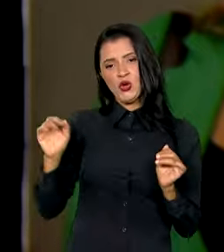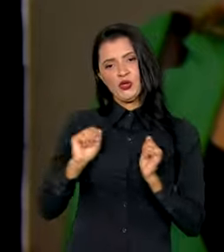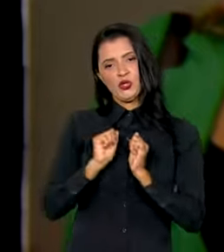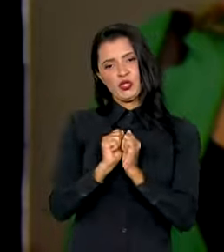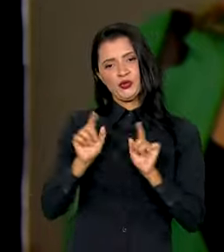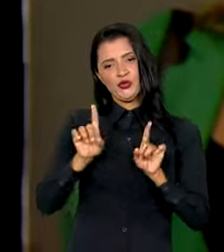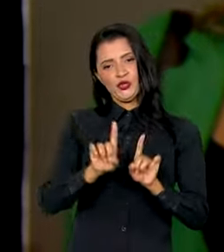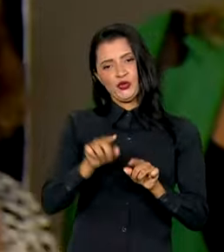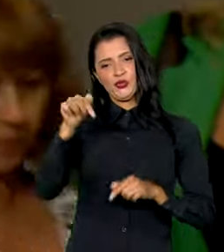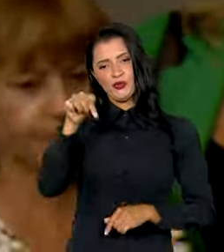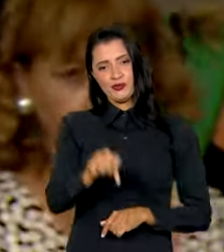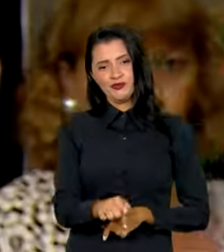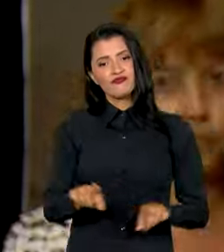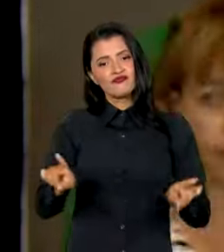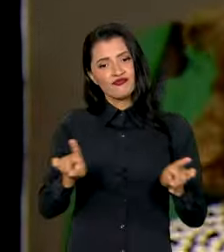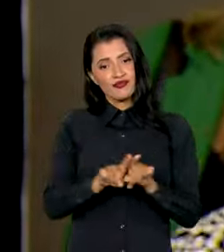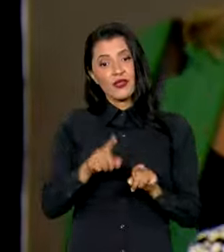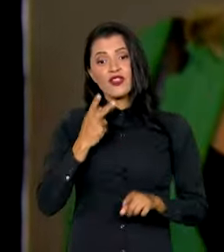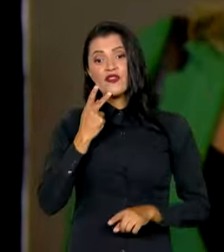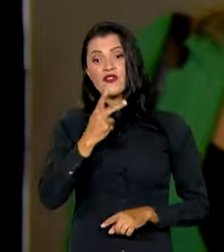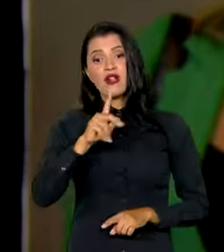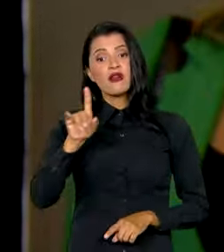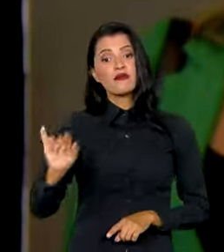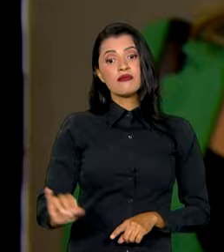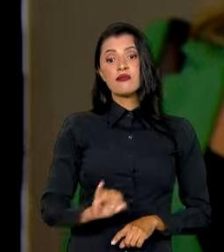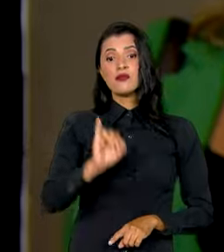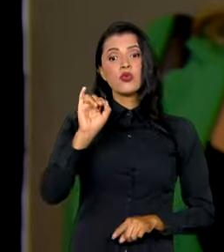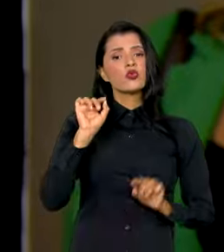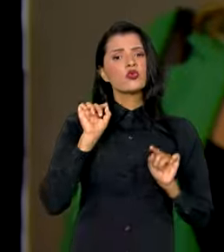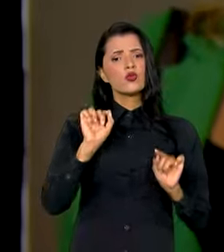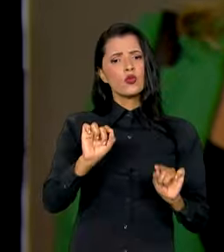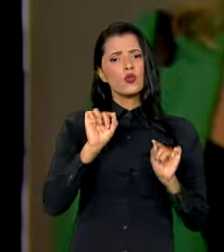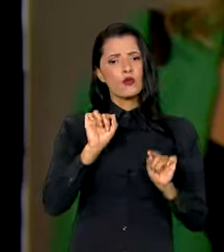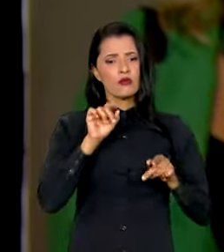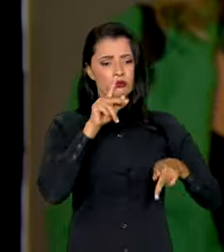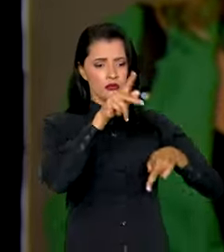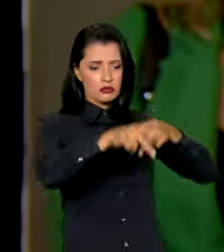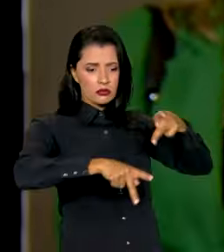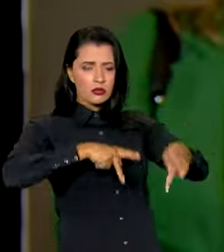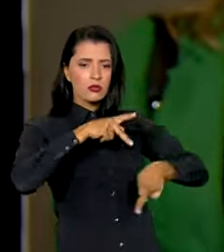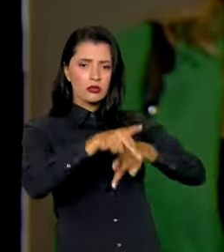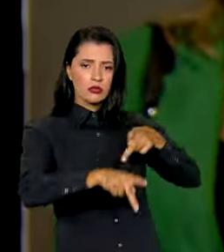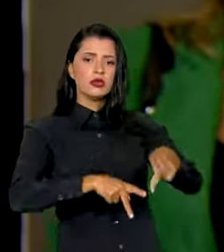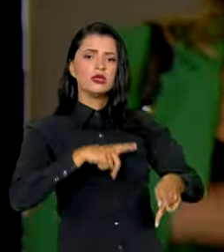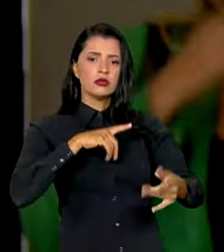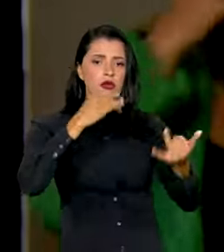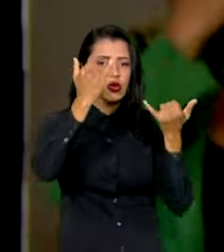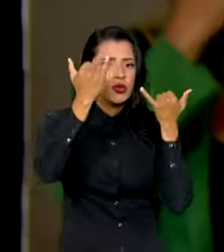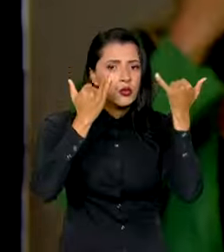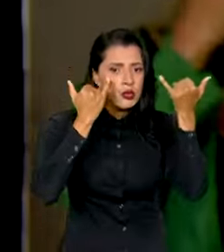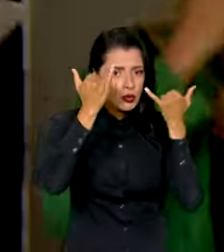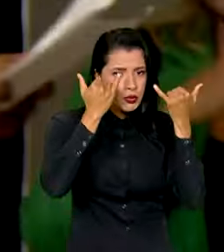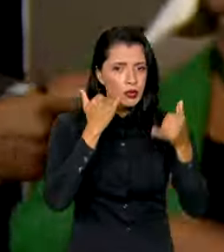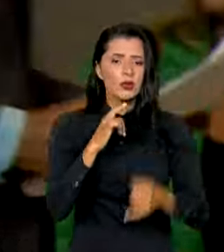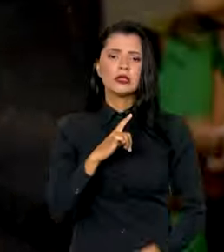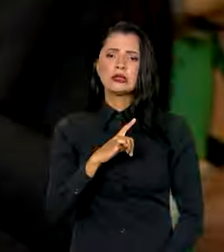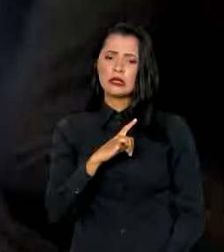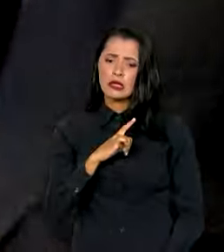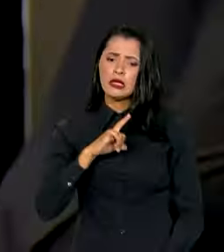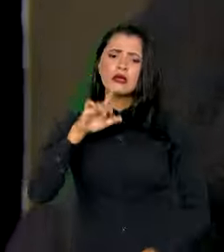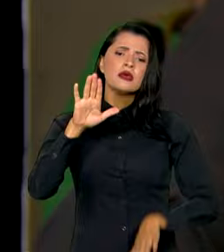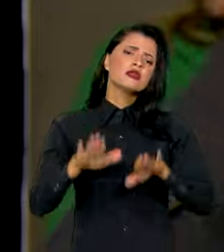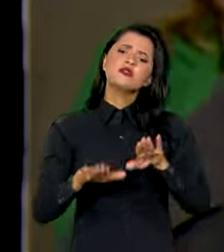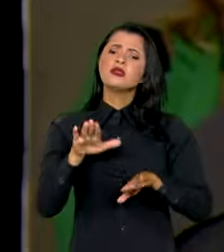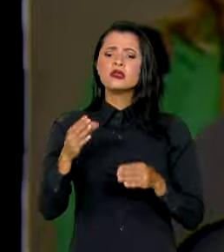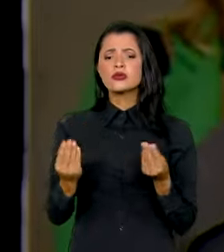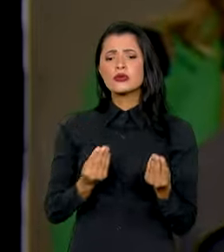quero falar da importância que a população recebe as notícias, muitas